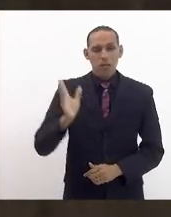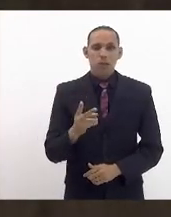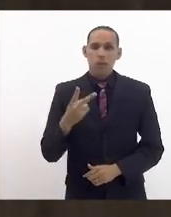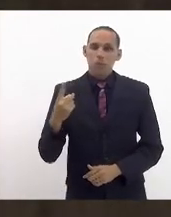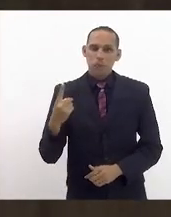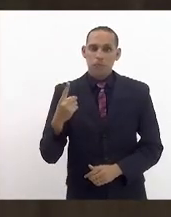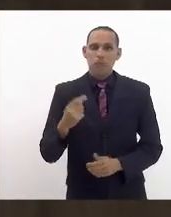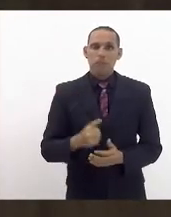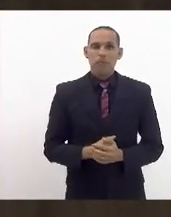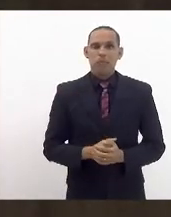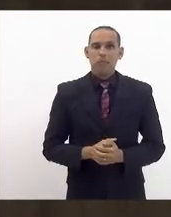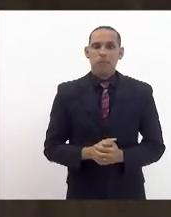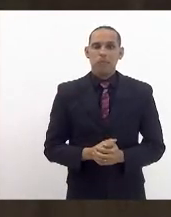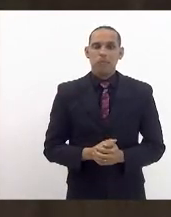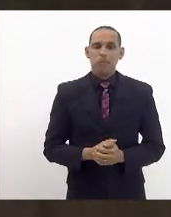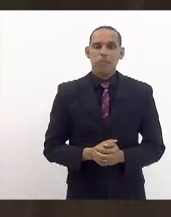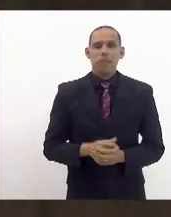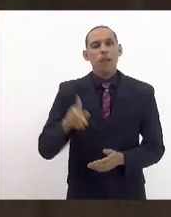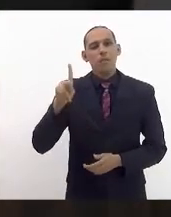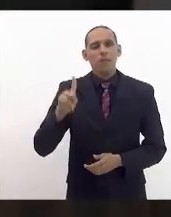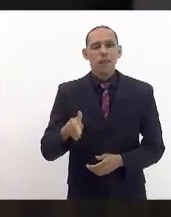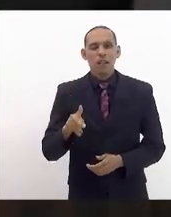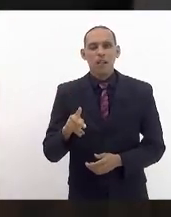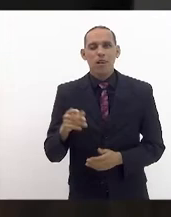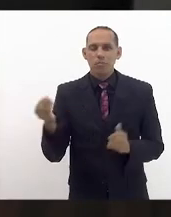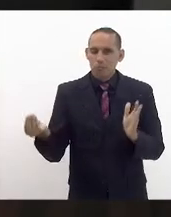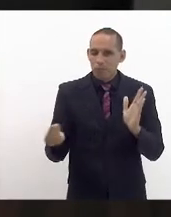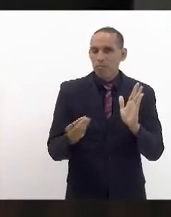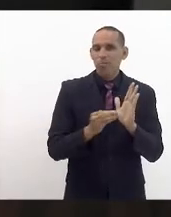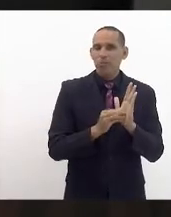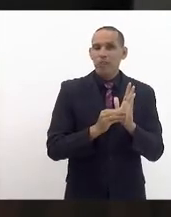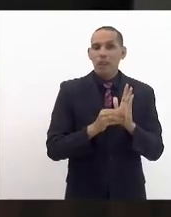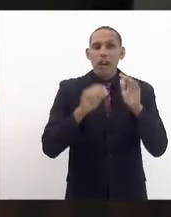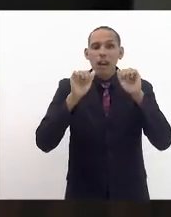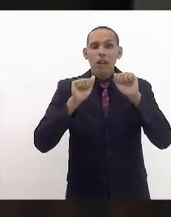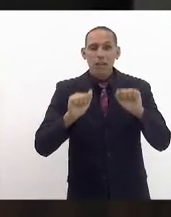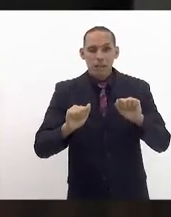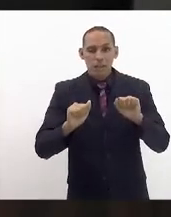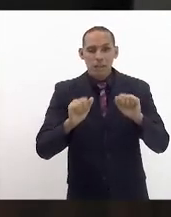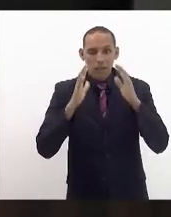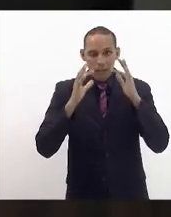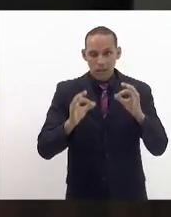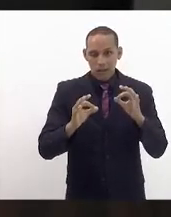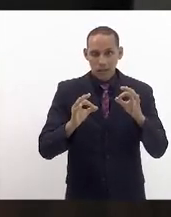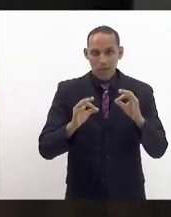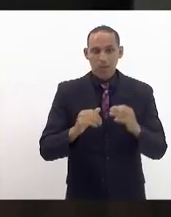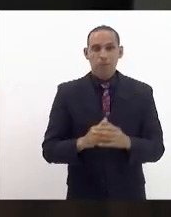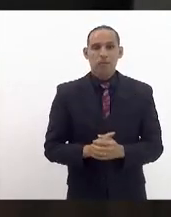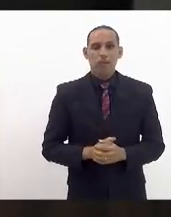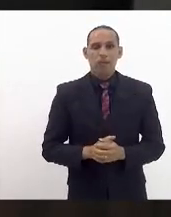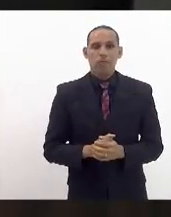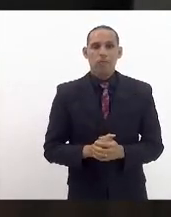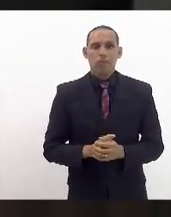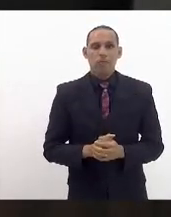2021. Presidência, vai trazer o projeto. Atenção, assessoria. Atenção,